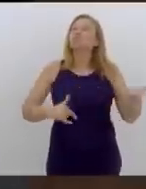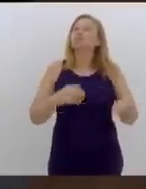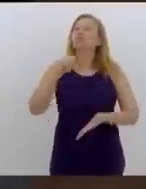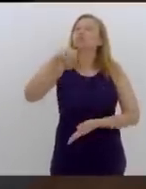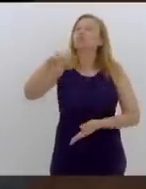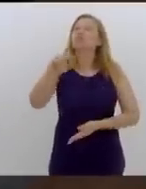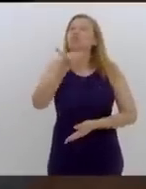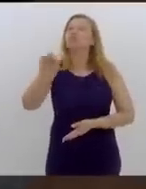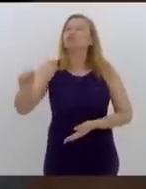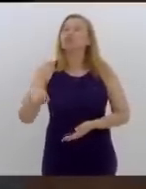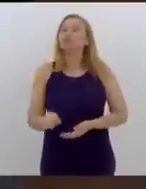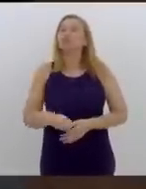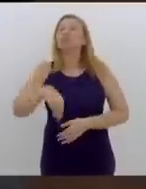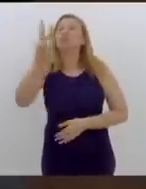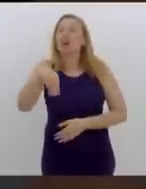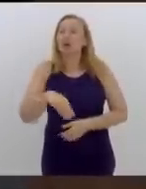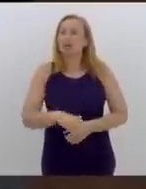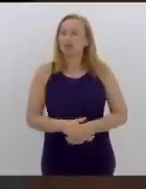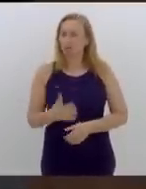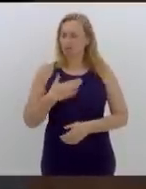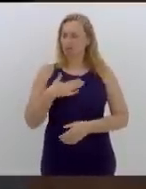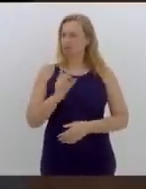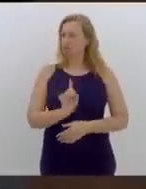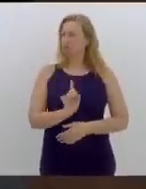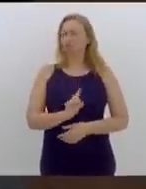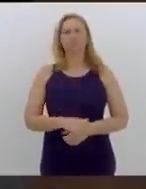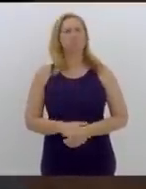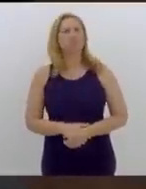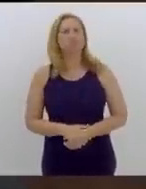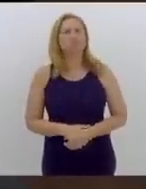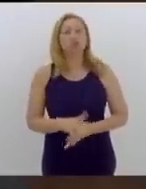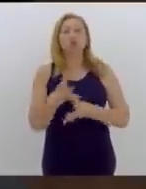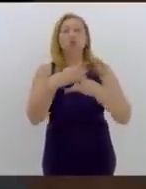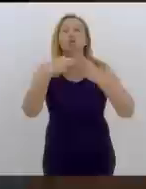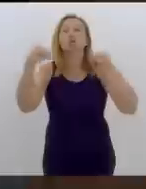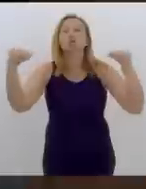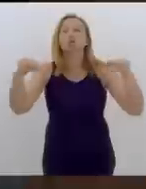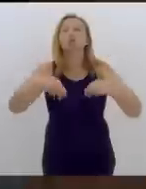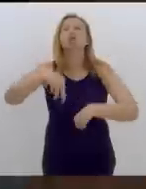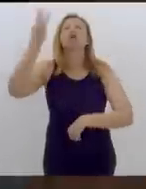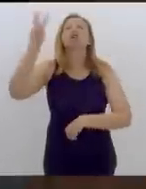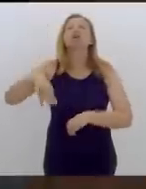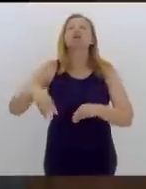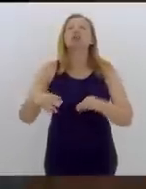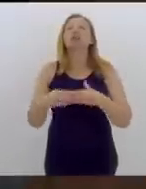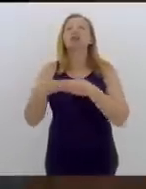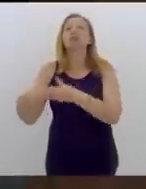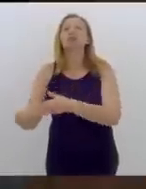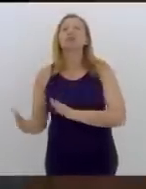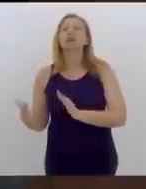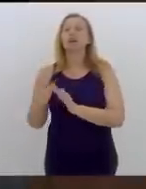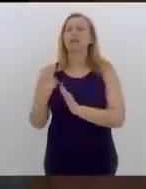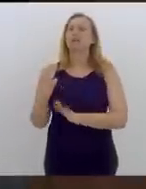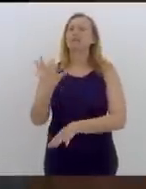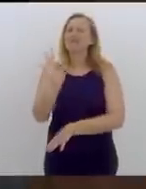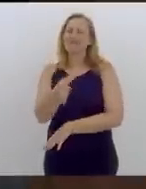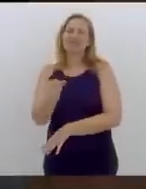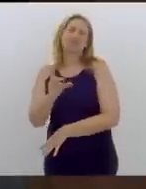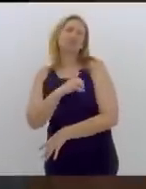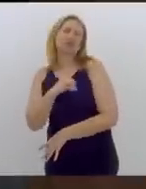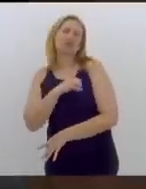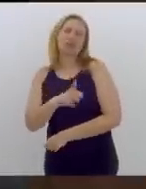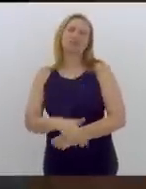com quem que tava que não tava comigo tava desaparecido Quem levou para casa com certeza foi um delegado